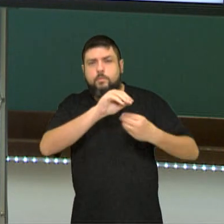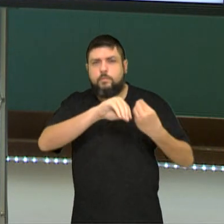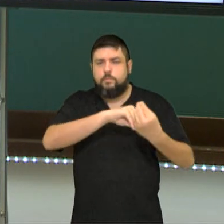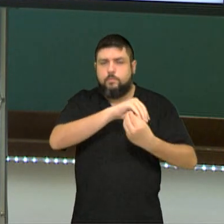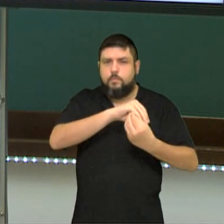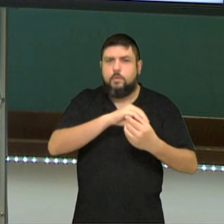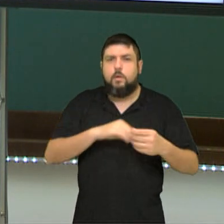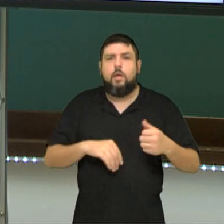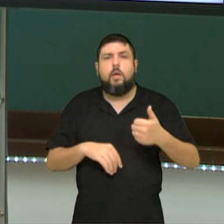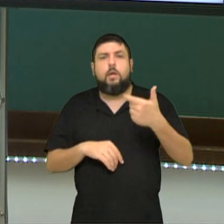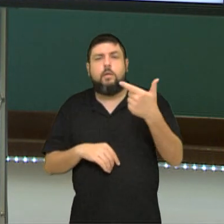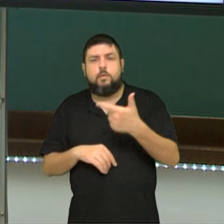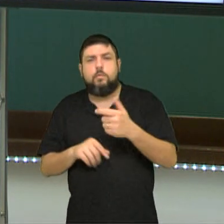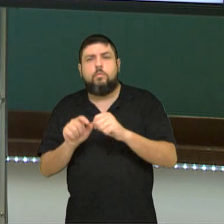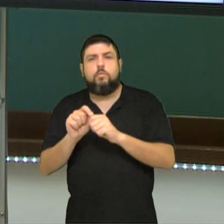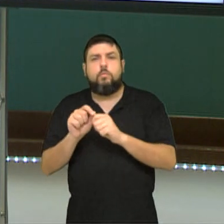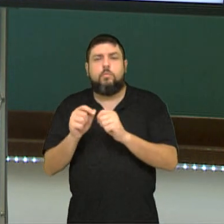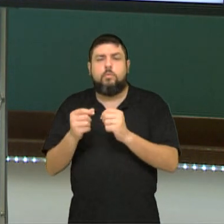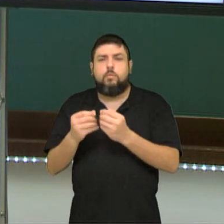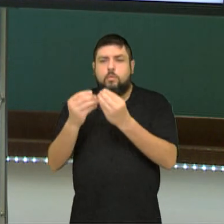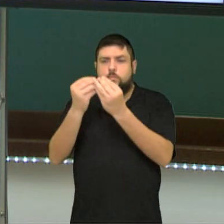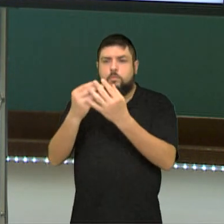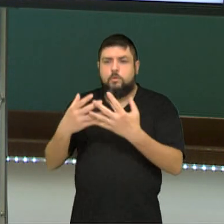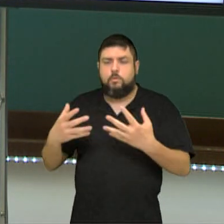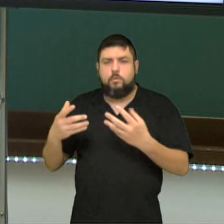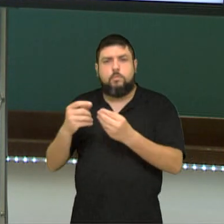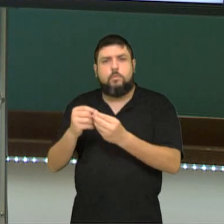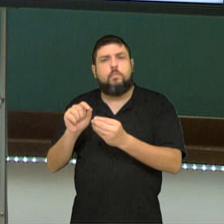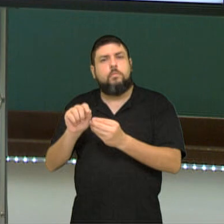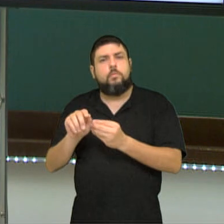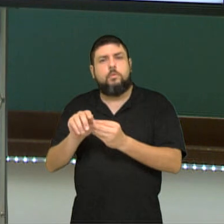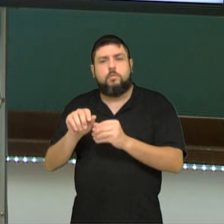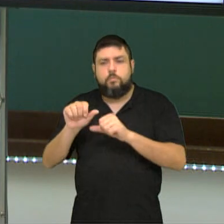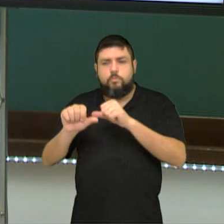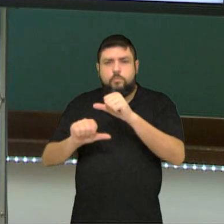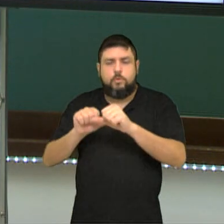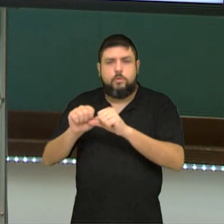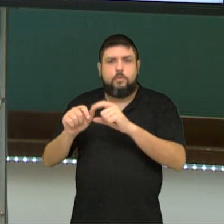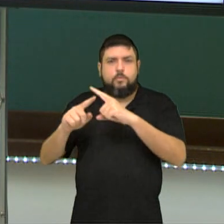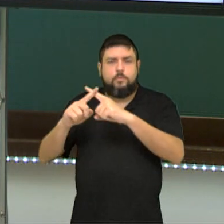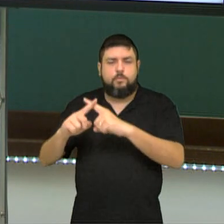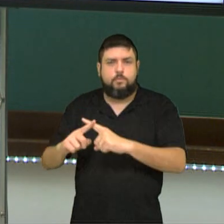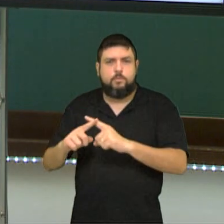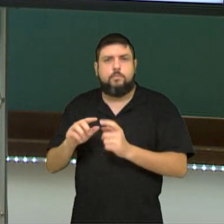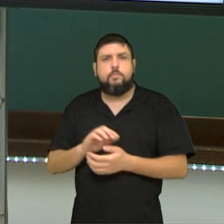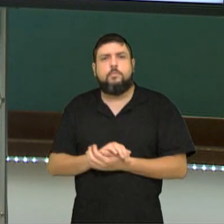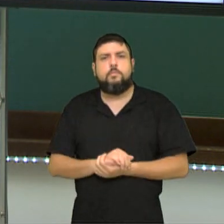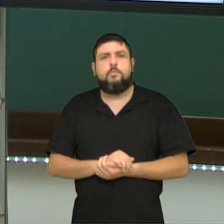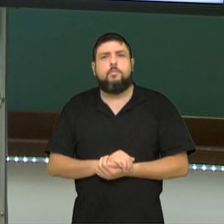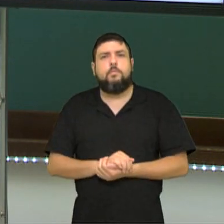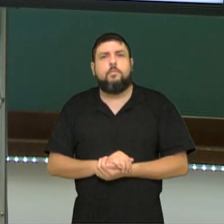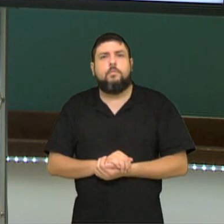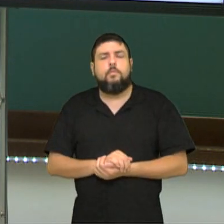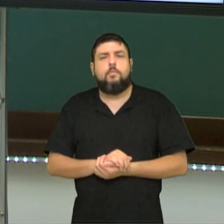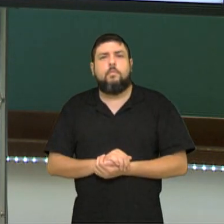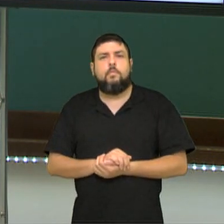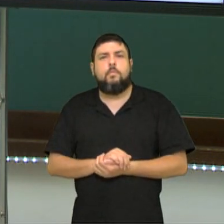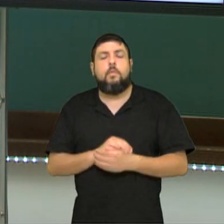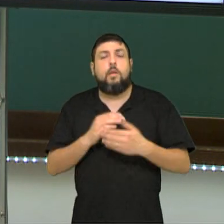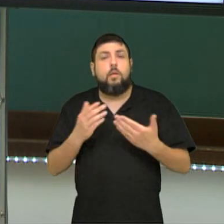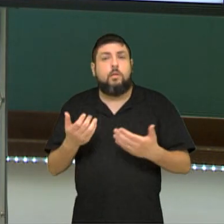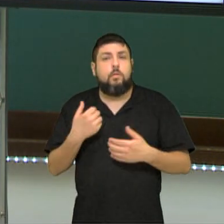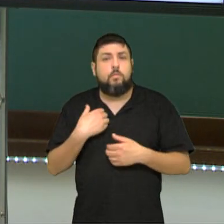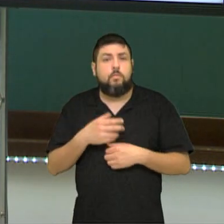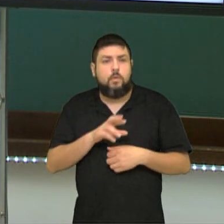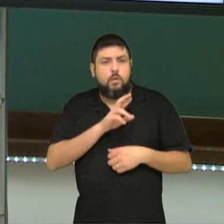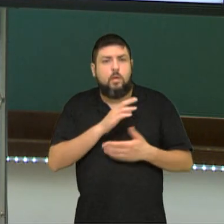tá? Onde eu transformei em uma multiplicação. Prof, então quer dizer que a gente começa pela resposta e chega na